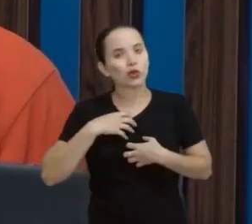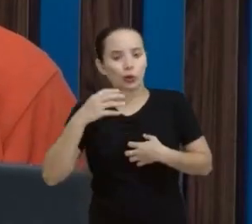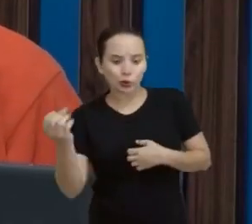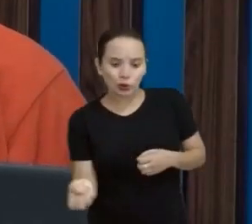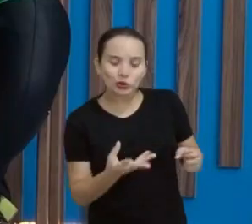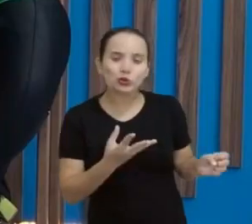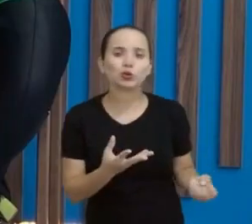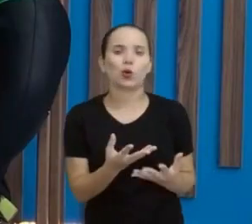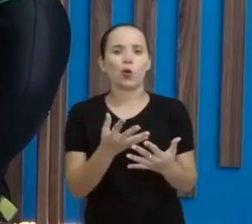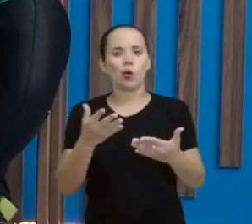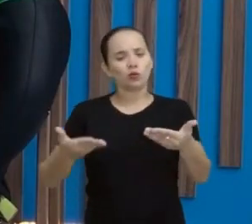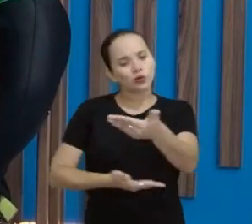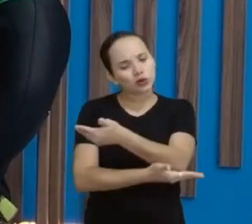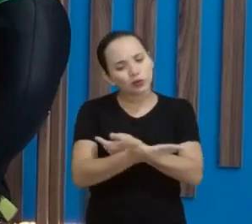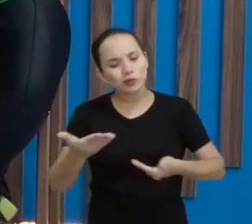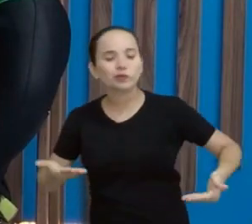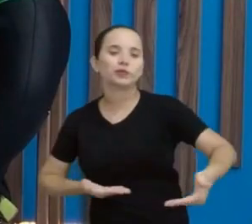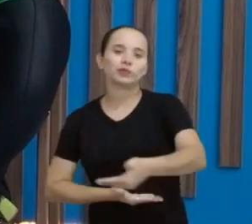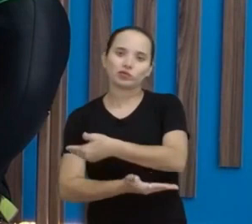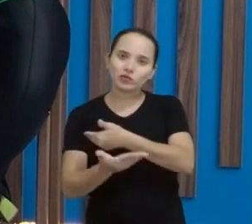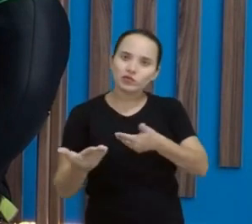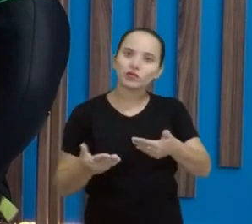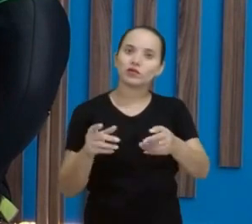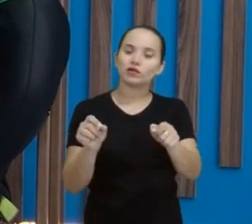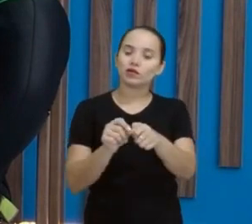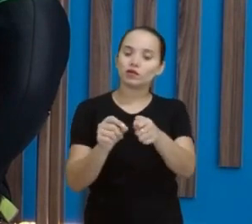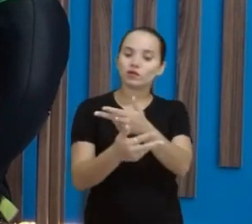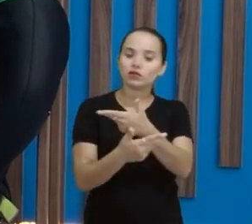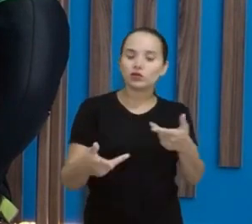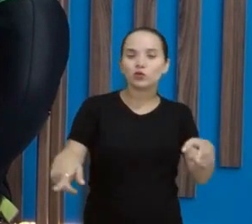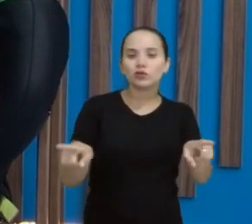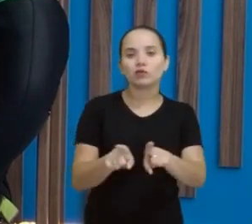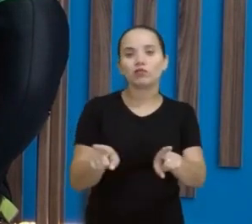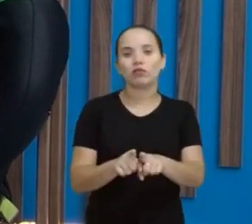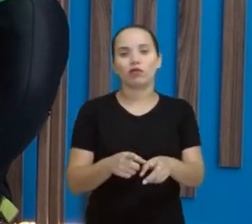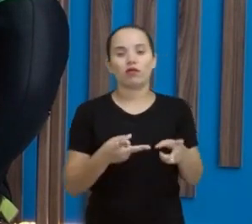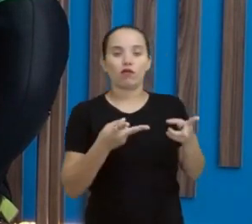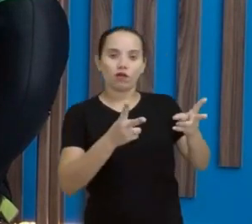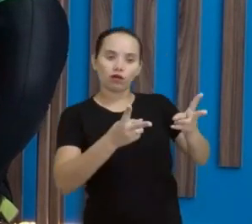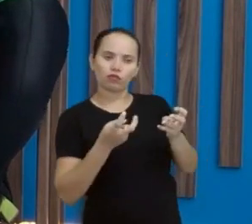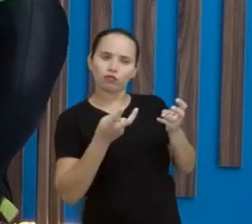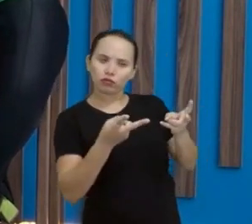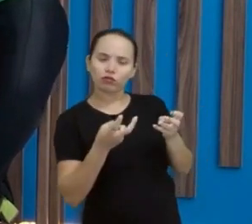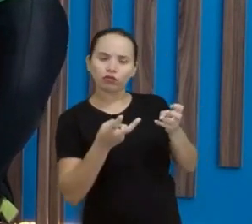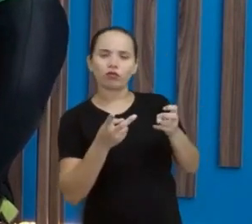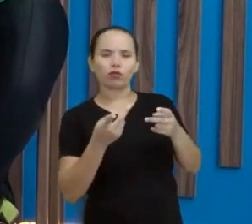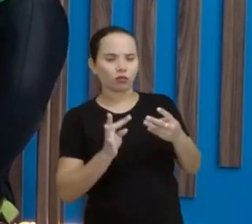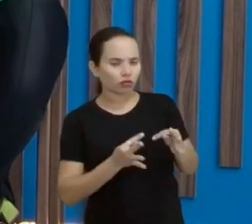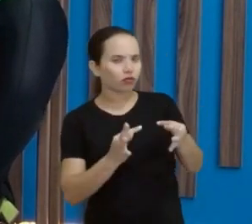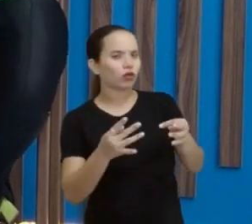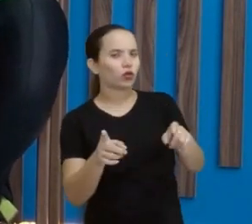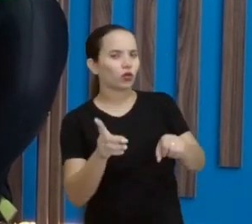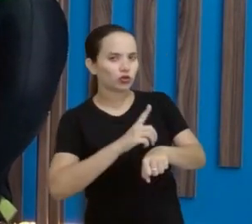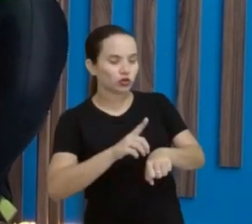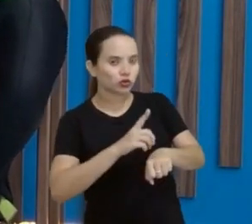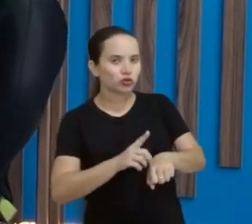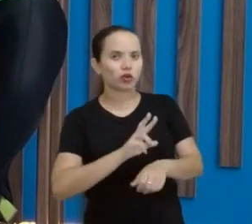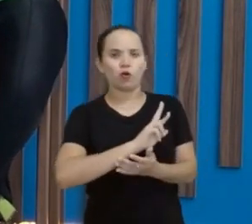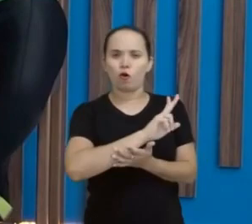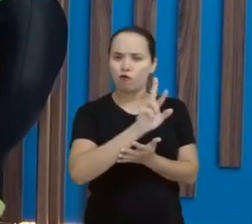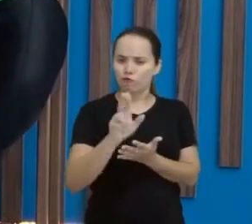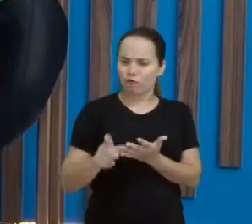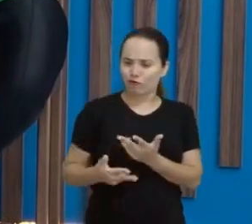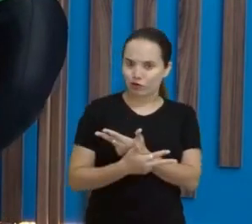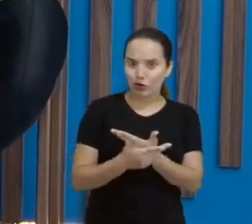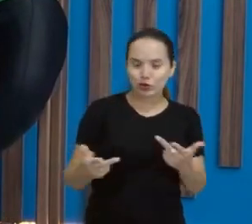você interagir, de você fazer as coisas. E a gente percebe, né, Carla, que com as tecnologias digitais, muitas coisas que vocês